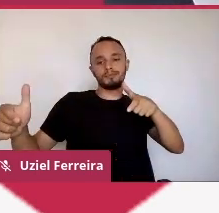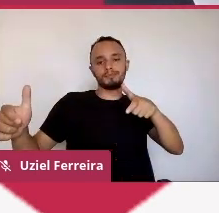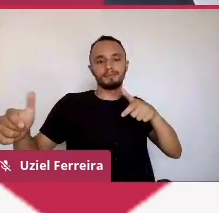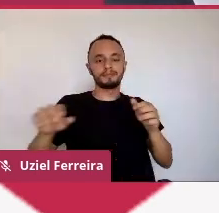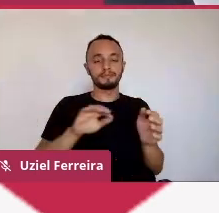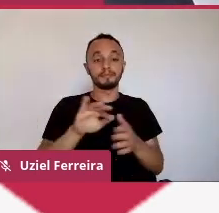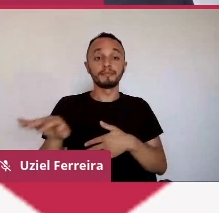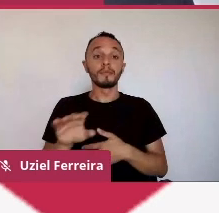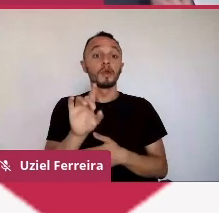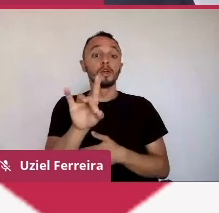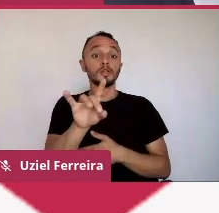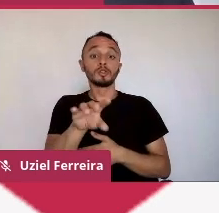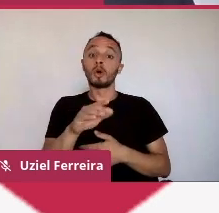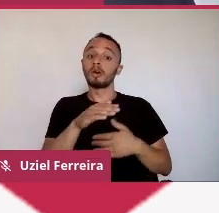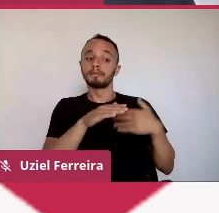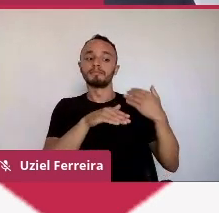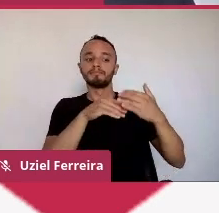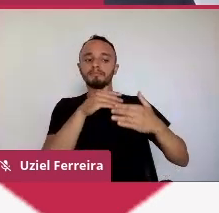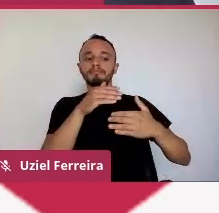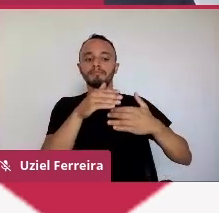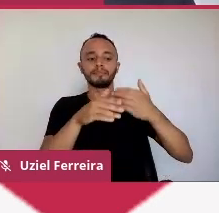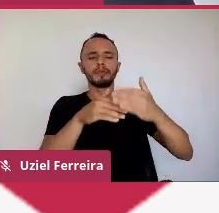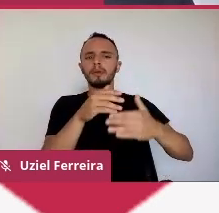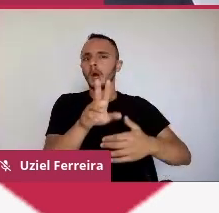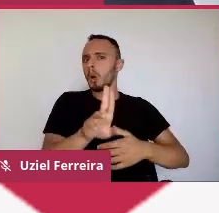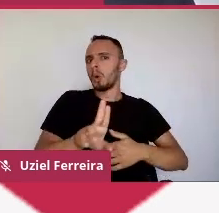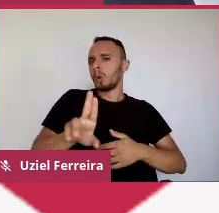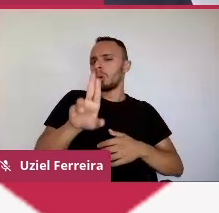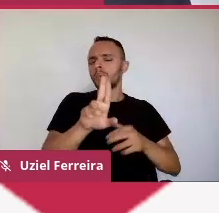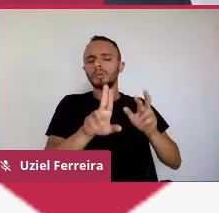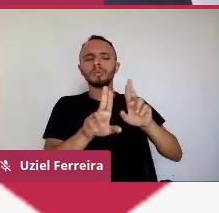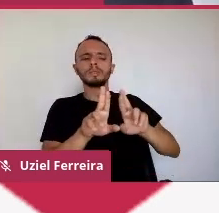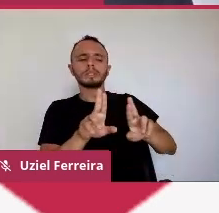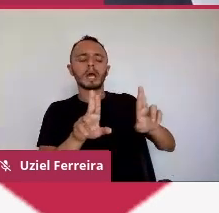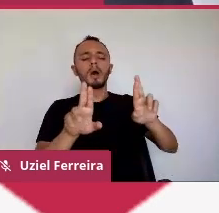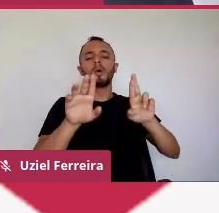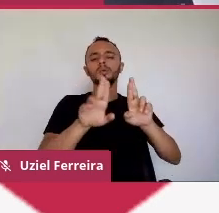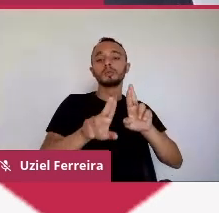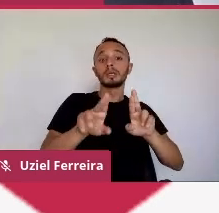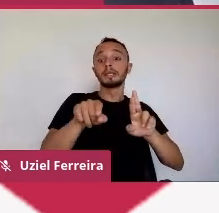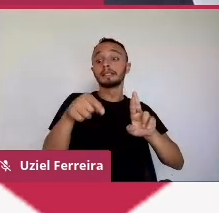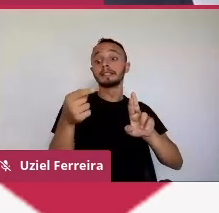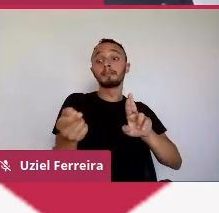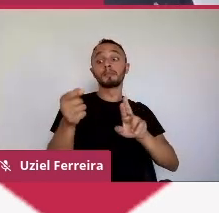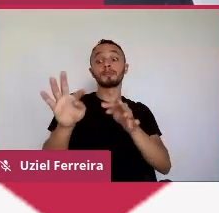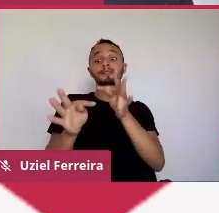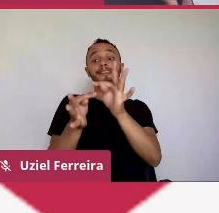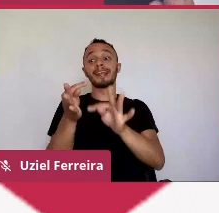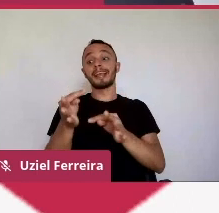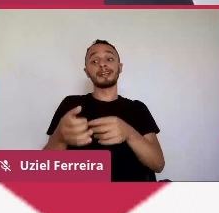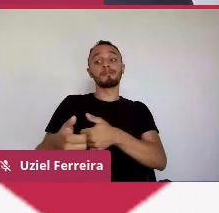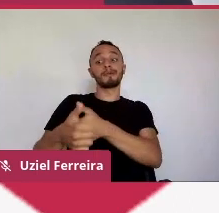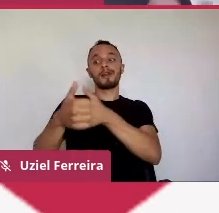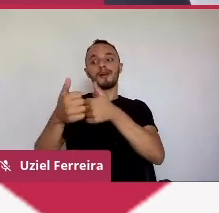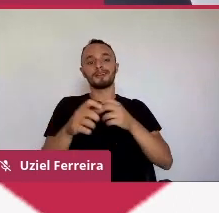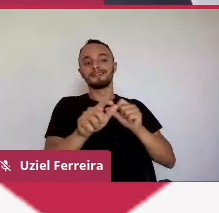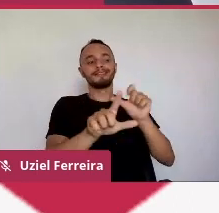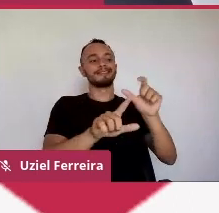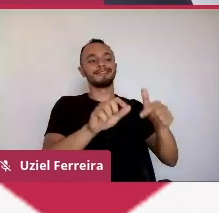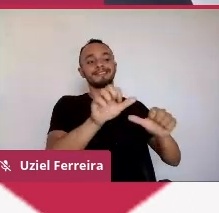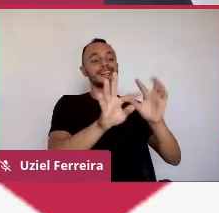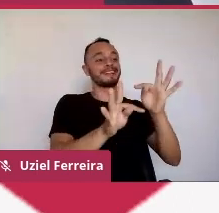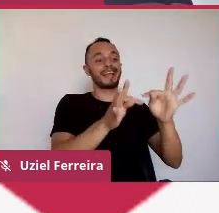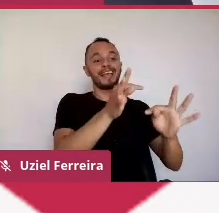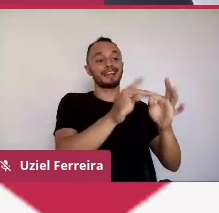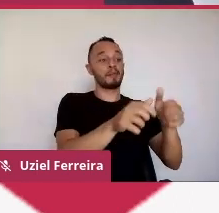pouco em desuso, ela torna-se um pouco desconhecida, o que é muito triste para a gente, porque a gente deixa de ter uma